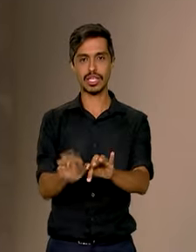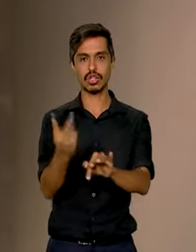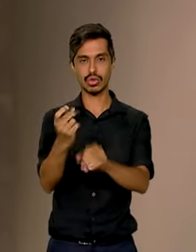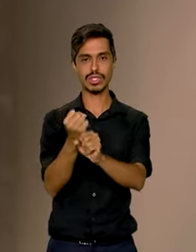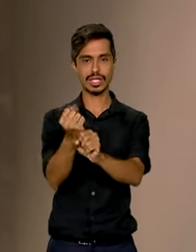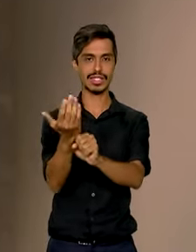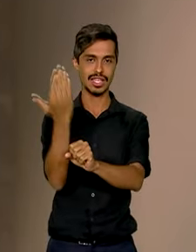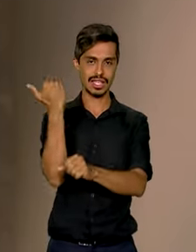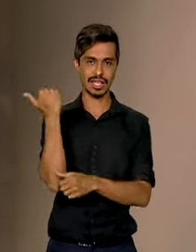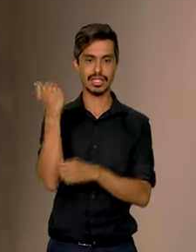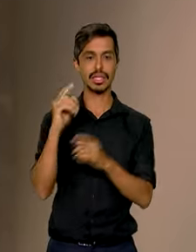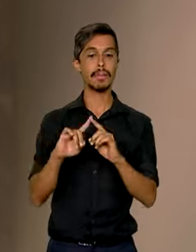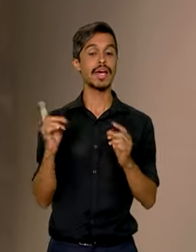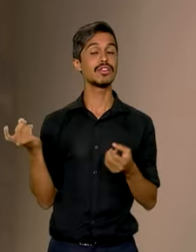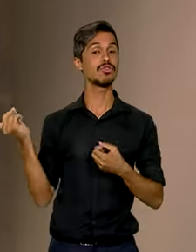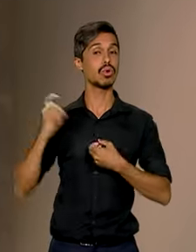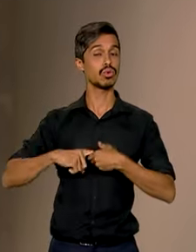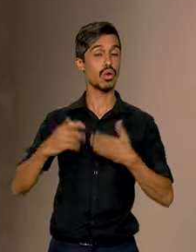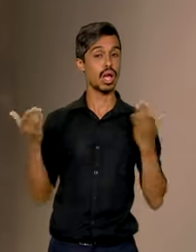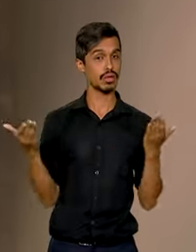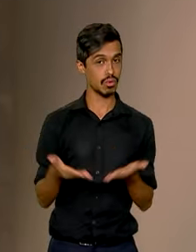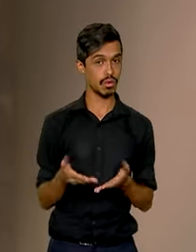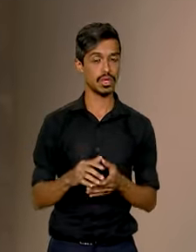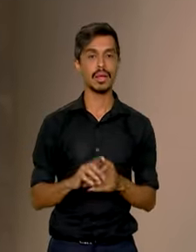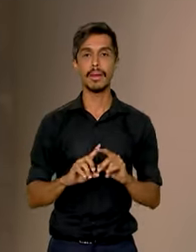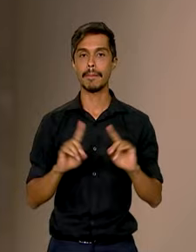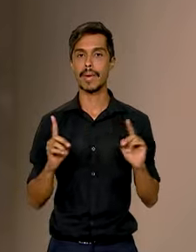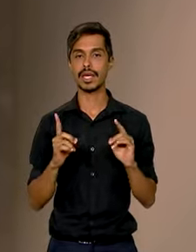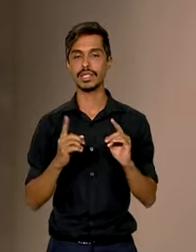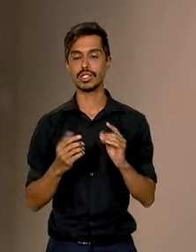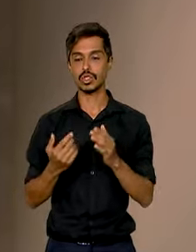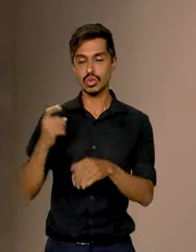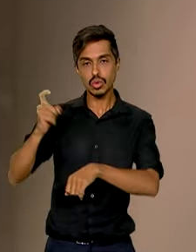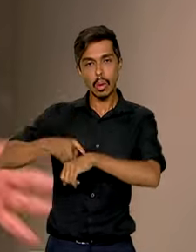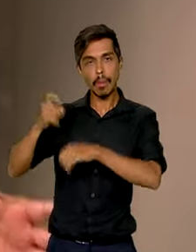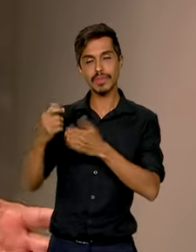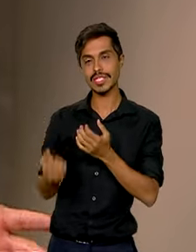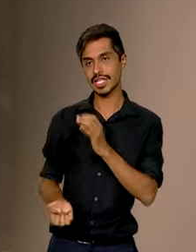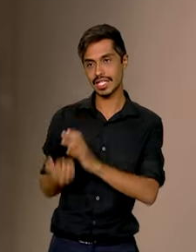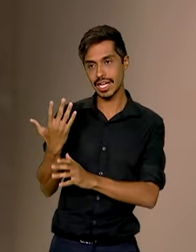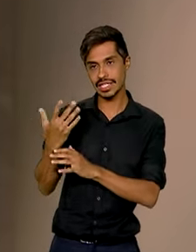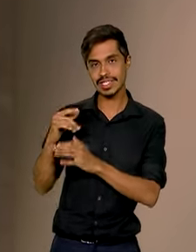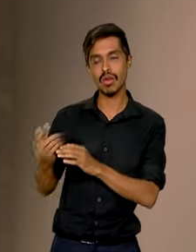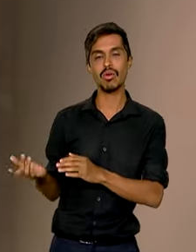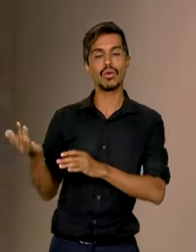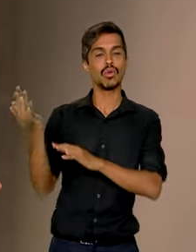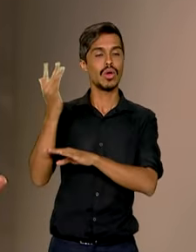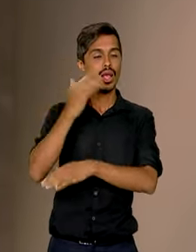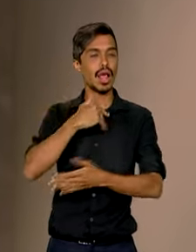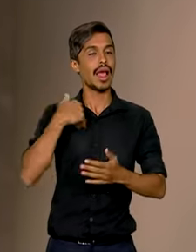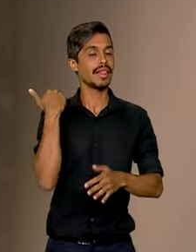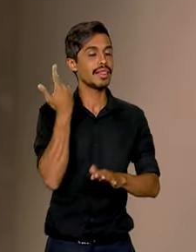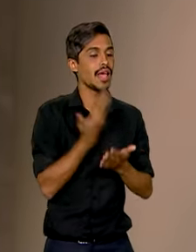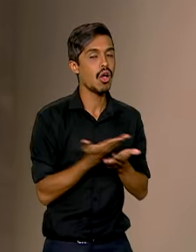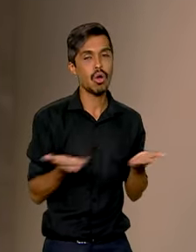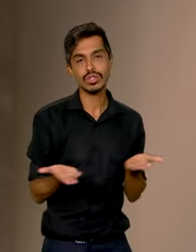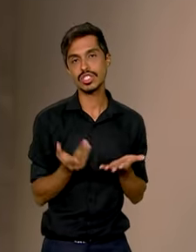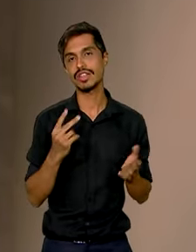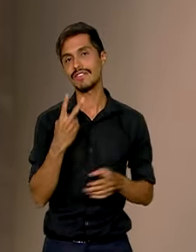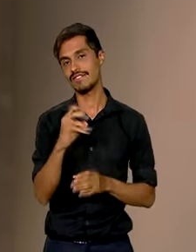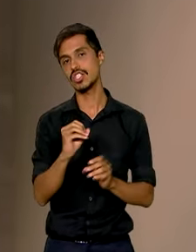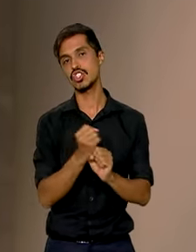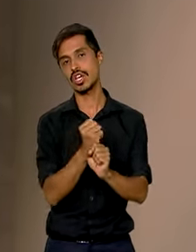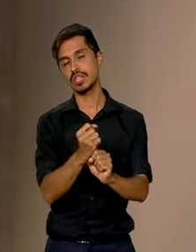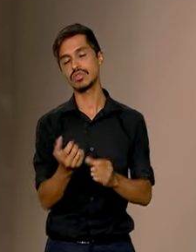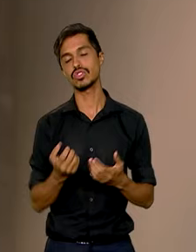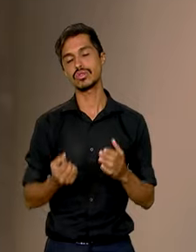2 anos atrás, que ele está retornando agora. Mas da criação, são 20 anos. E o Bolsa Família é um programa que